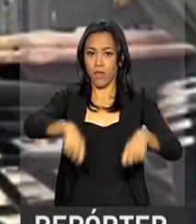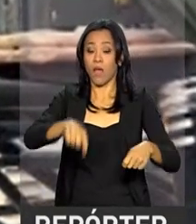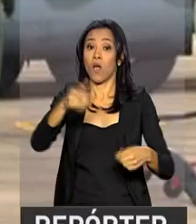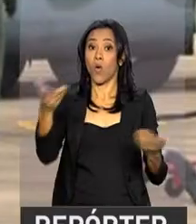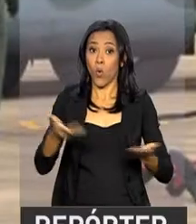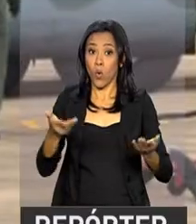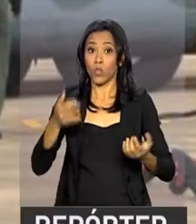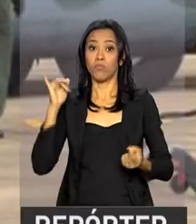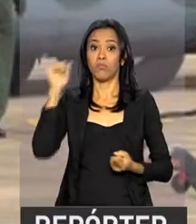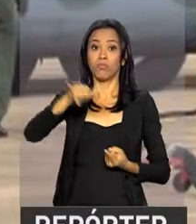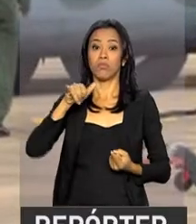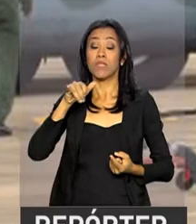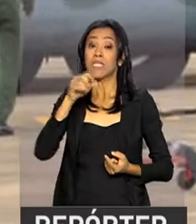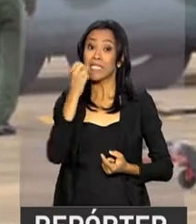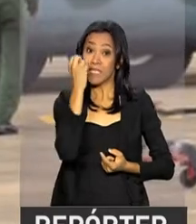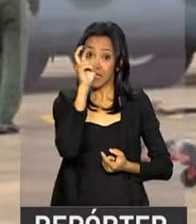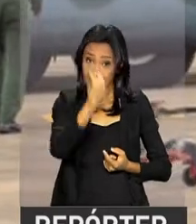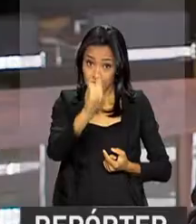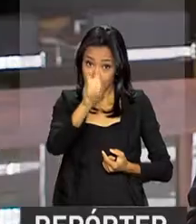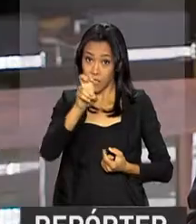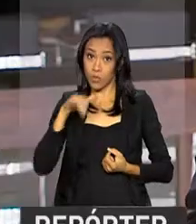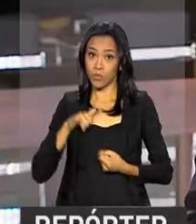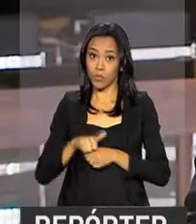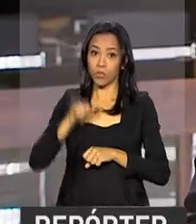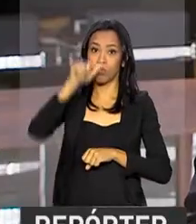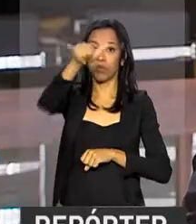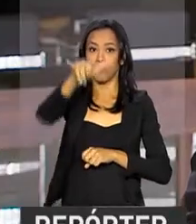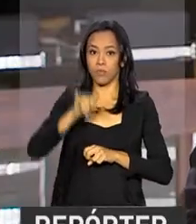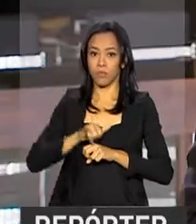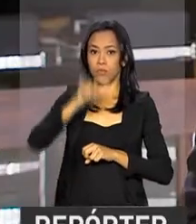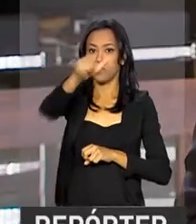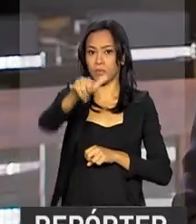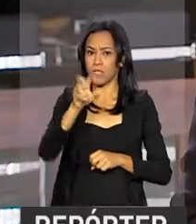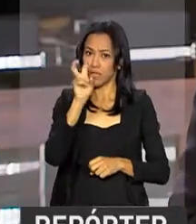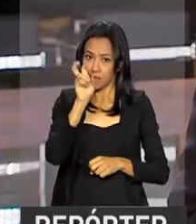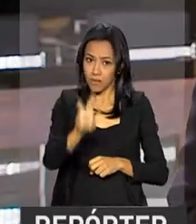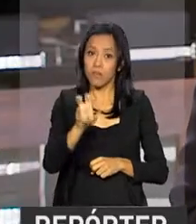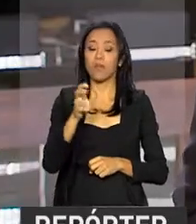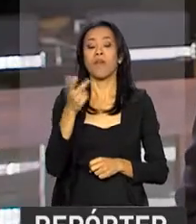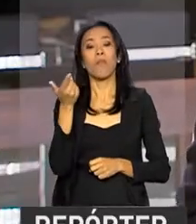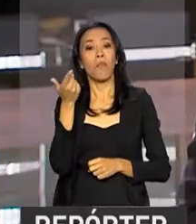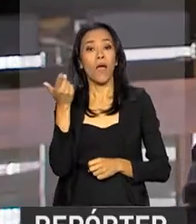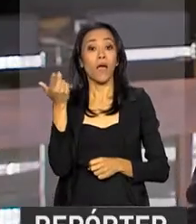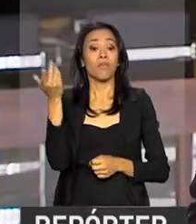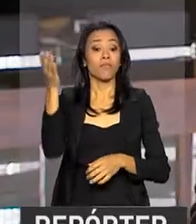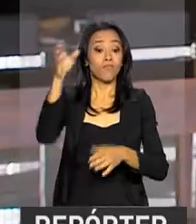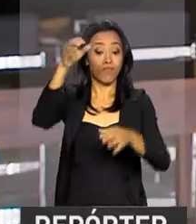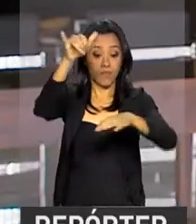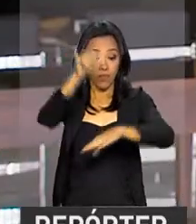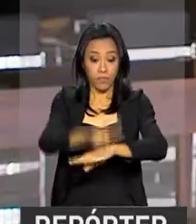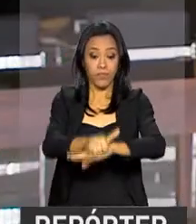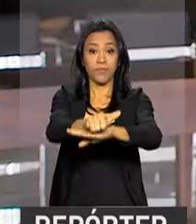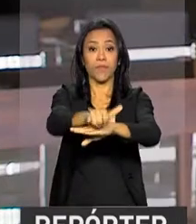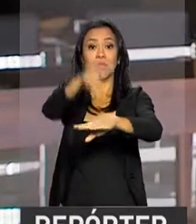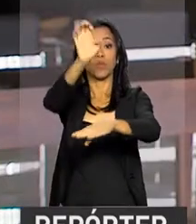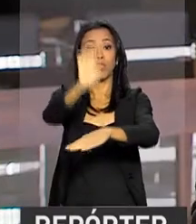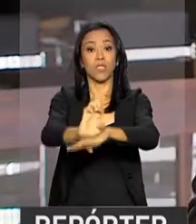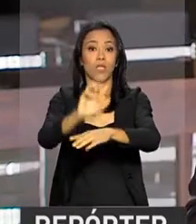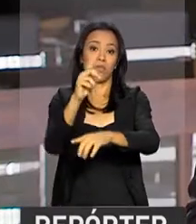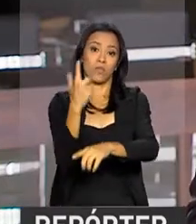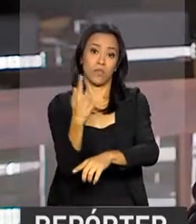saídas desse avião de anápolis cidade goiânia escolhida como base para a operação